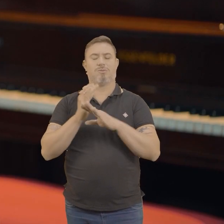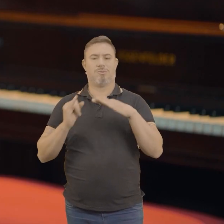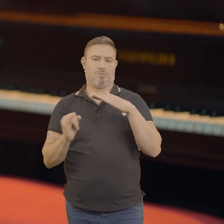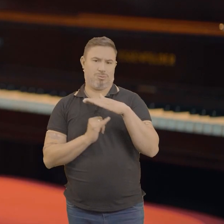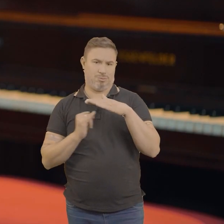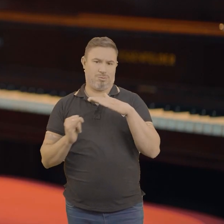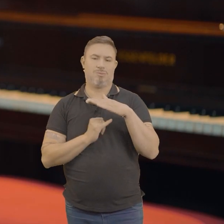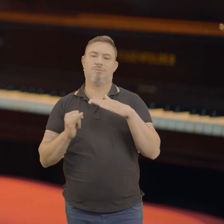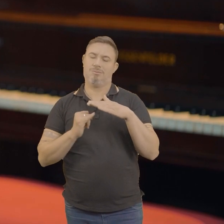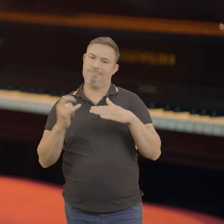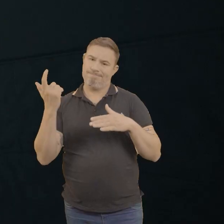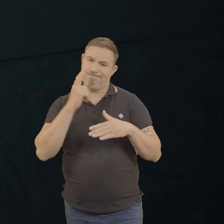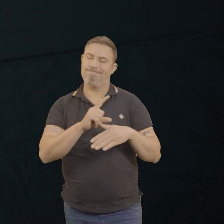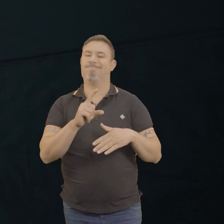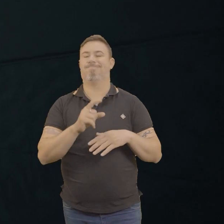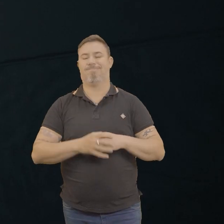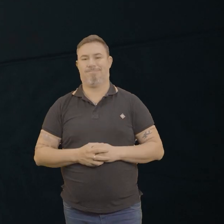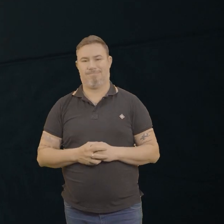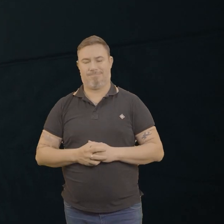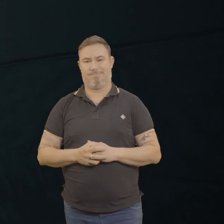instituições que o acolheram.